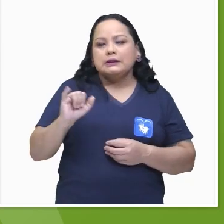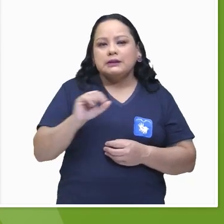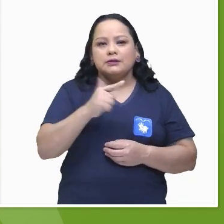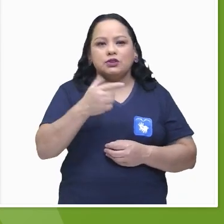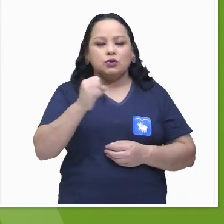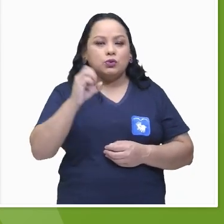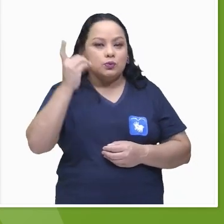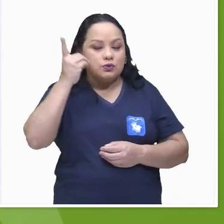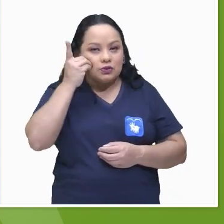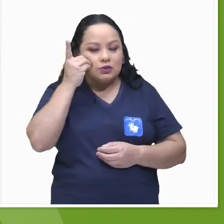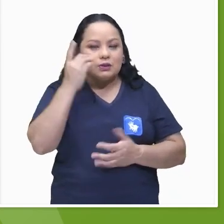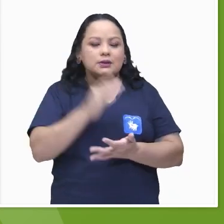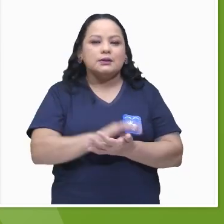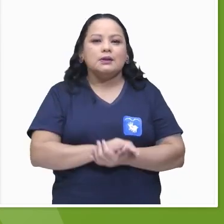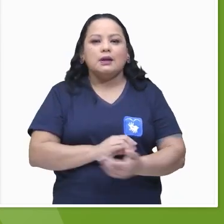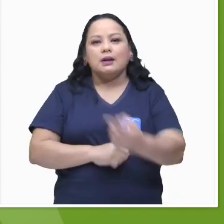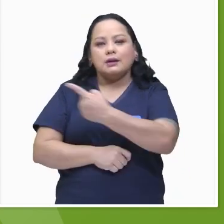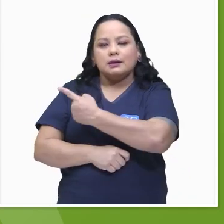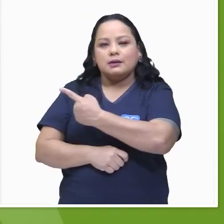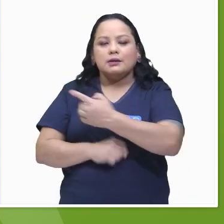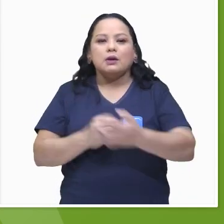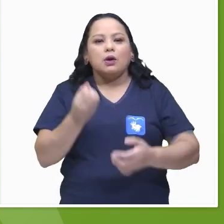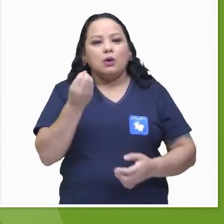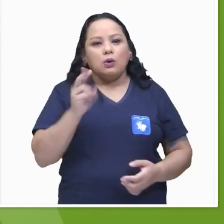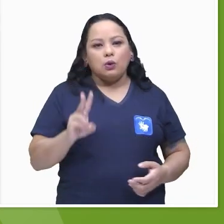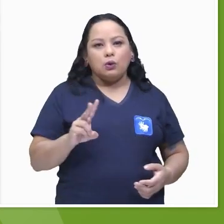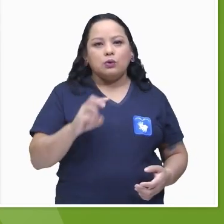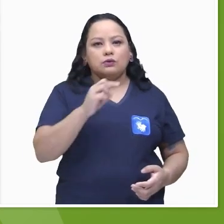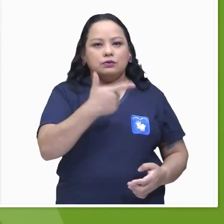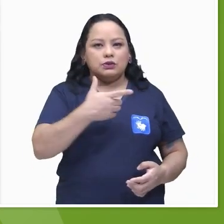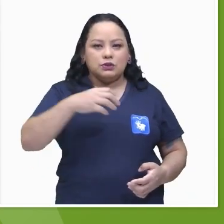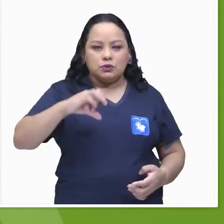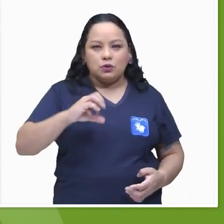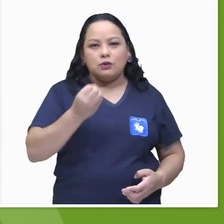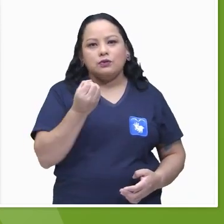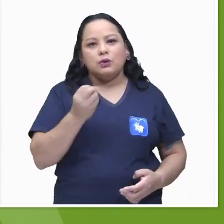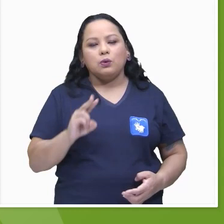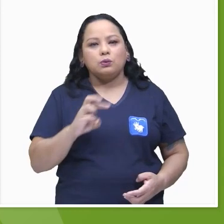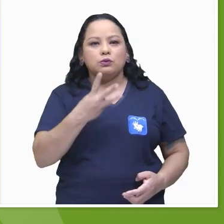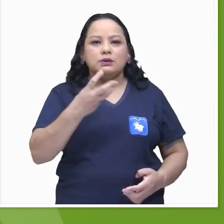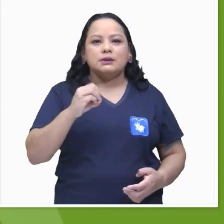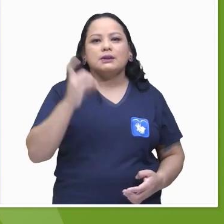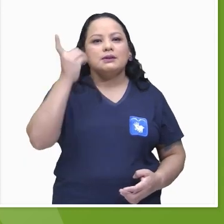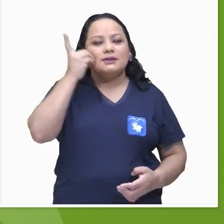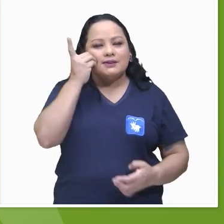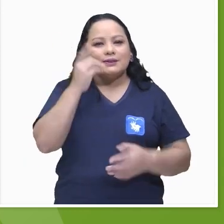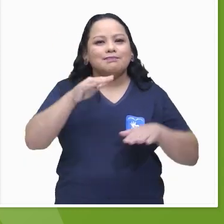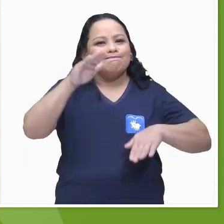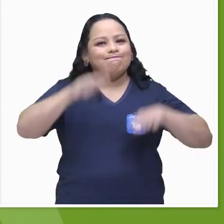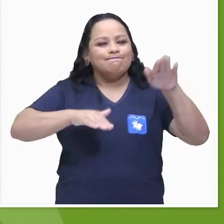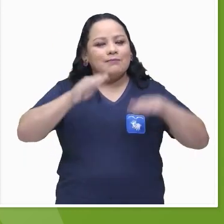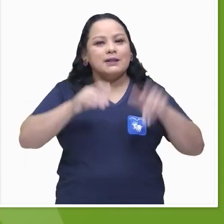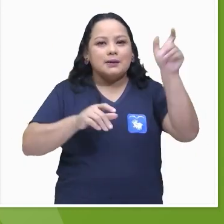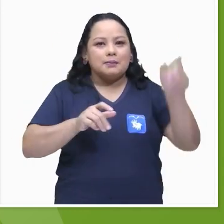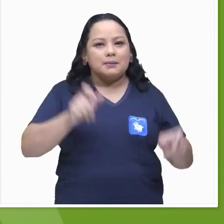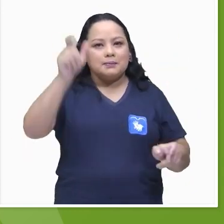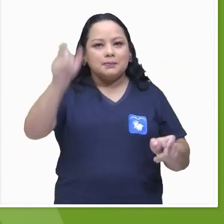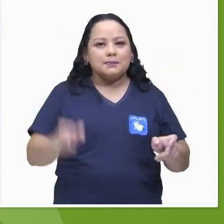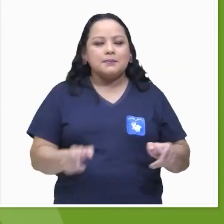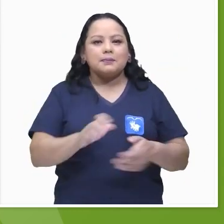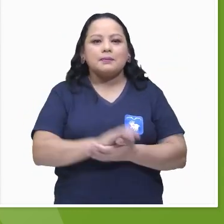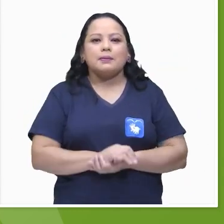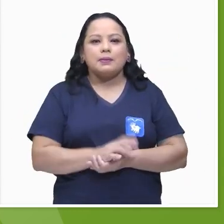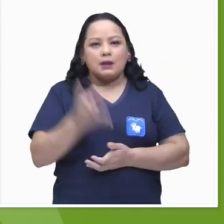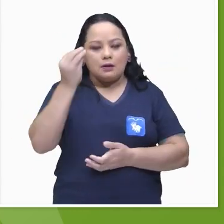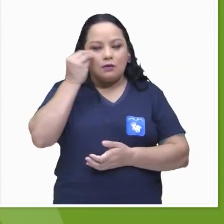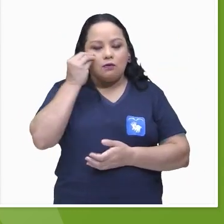aqui no caso aqui da minha imagem, ou de 29, 30 dias, isso varia, tá? De pessoa para pessoa, tá bom? Então, observamos